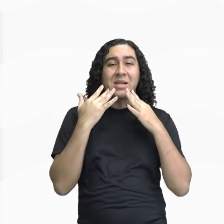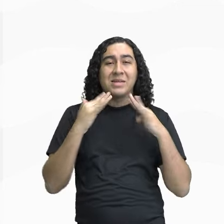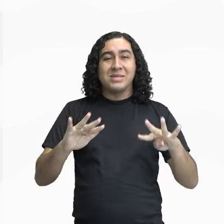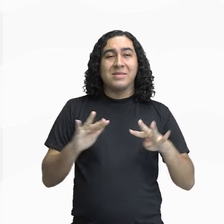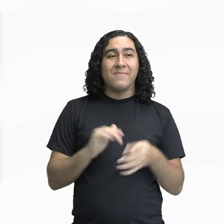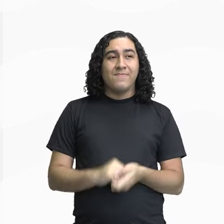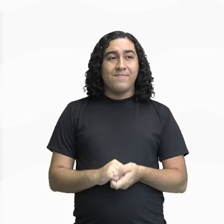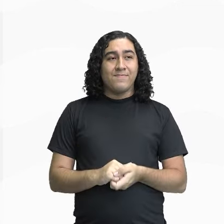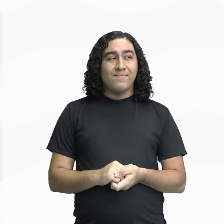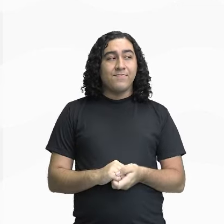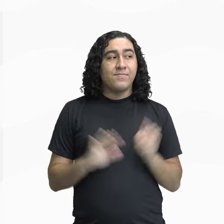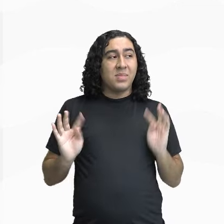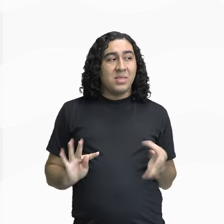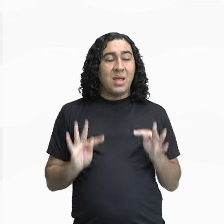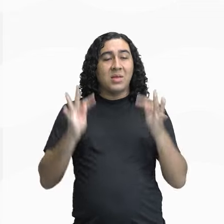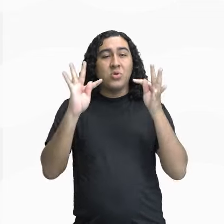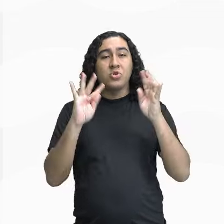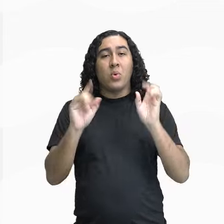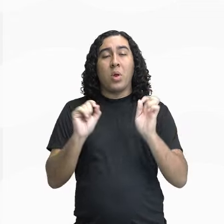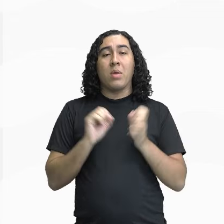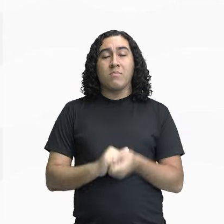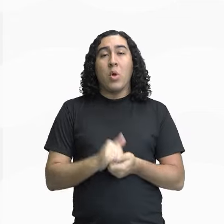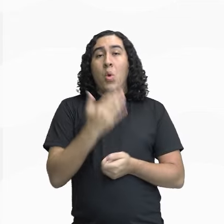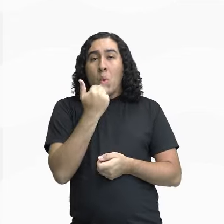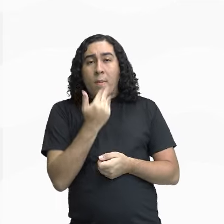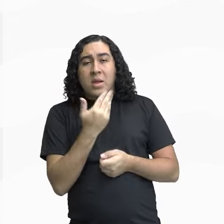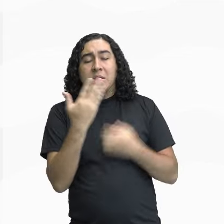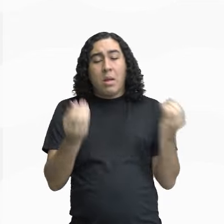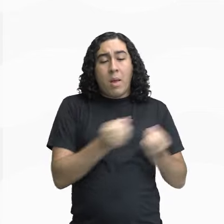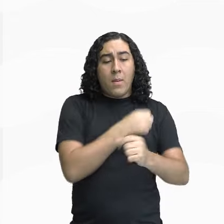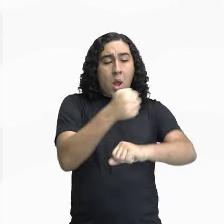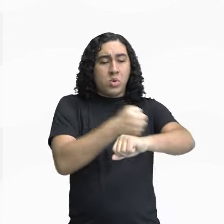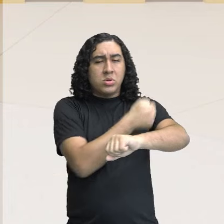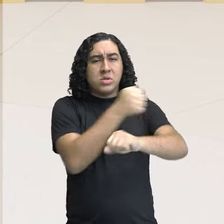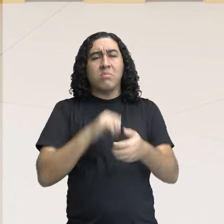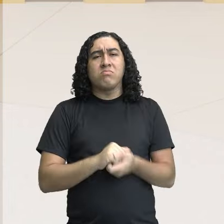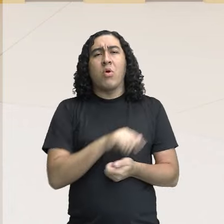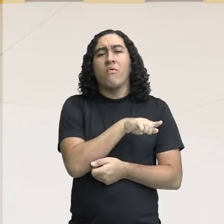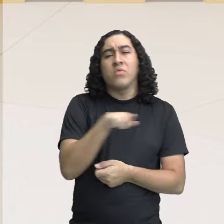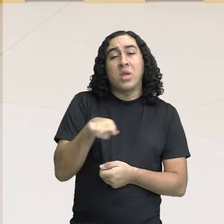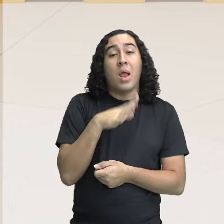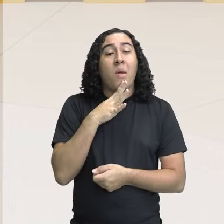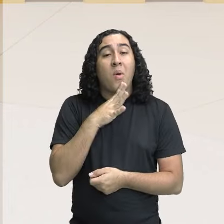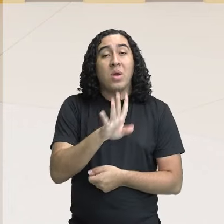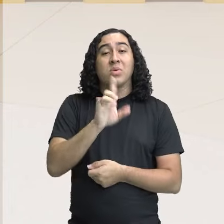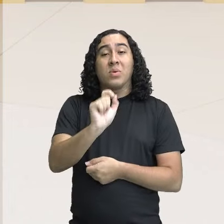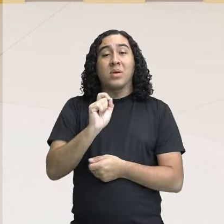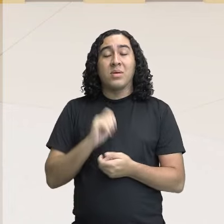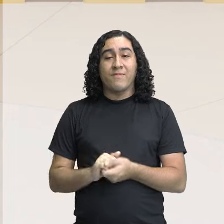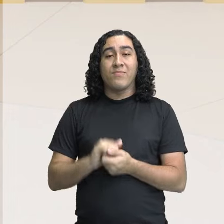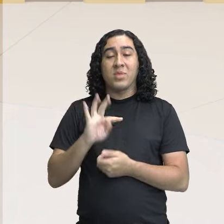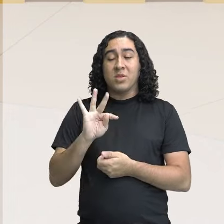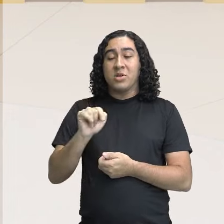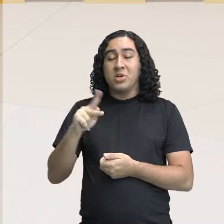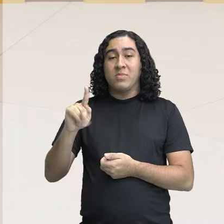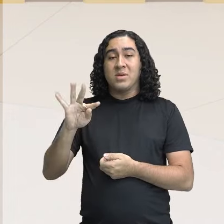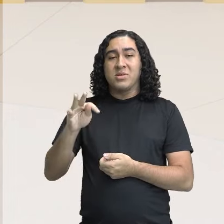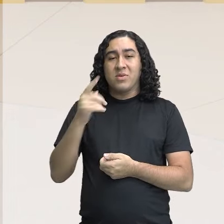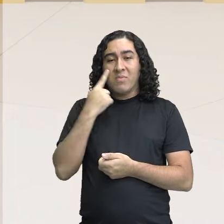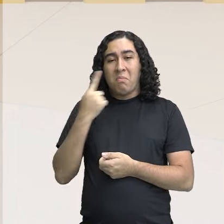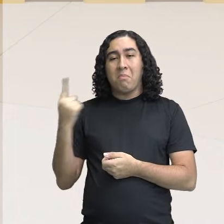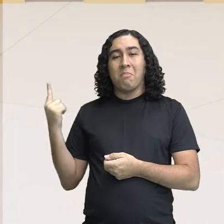olha só, a tecnologia culinária de comida. Quem de vocês aí não conhece o tipiti?